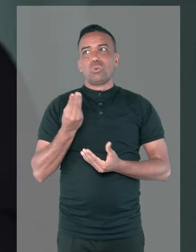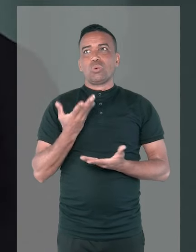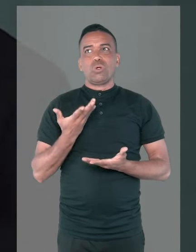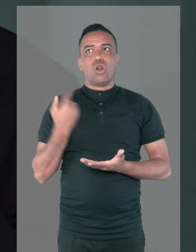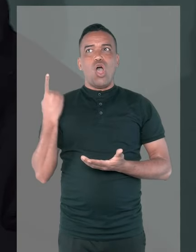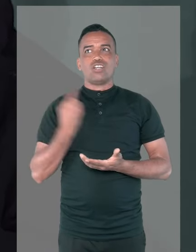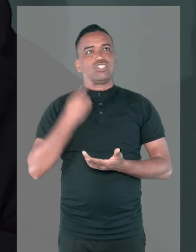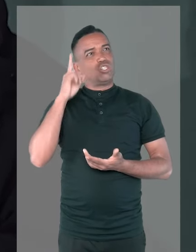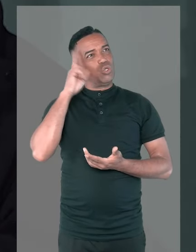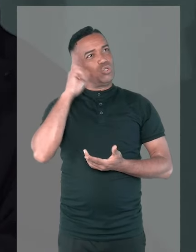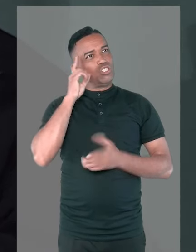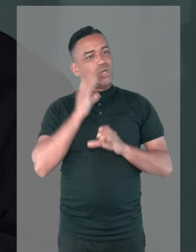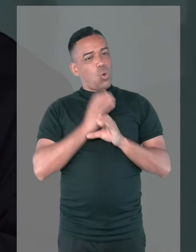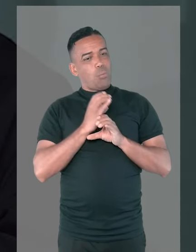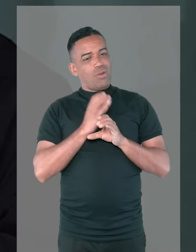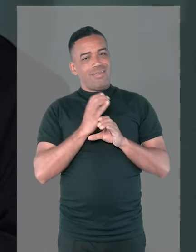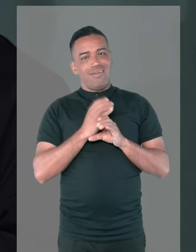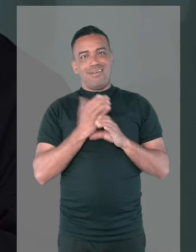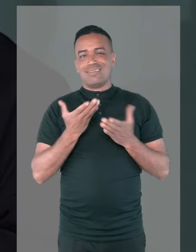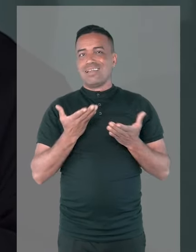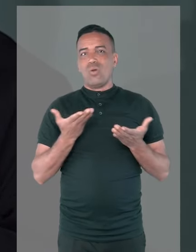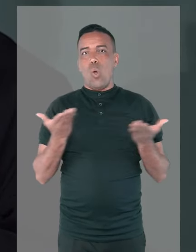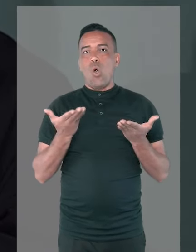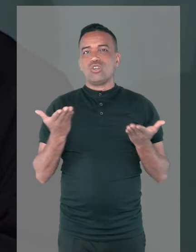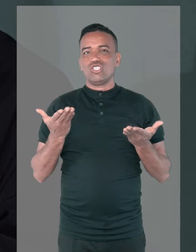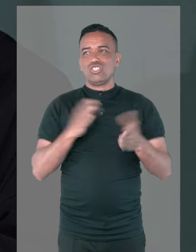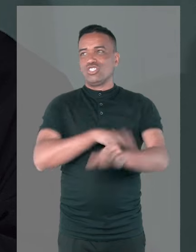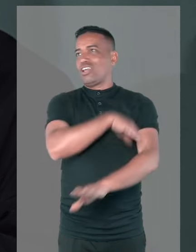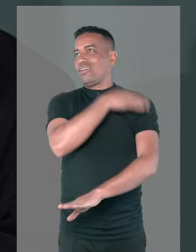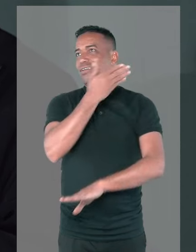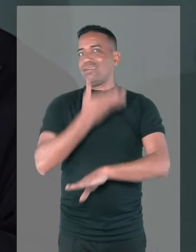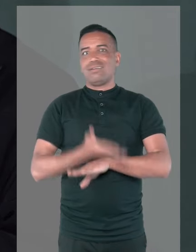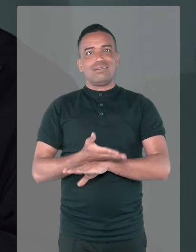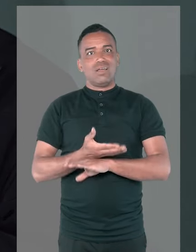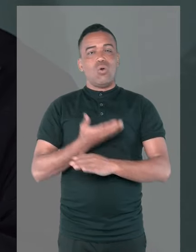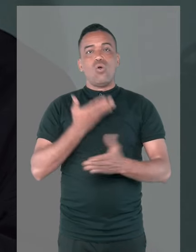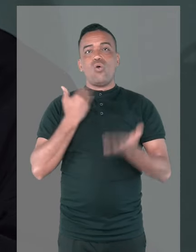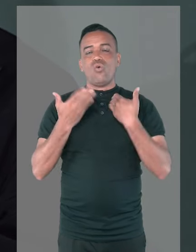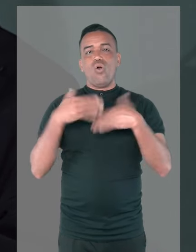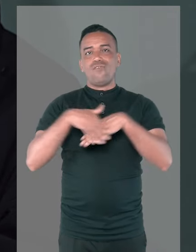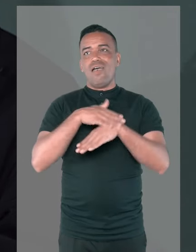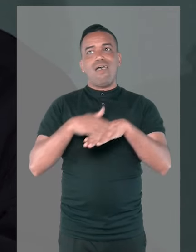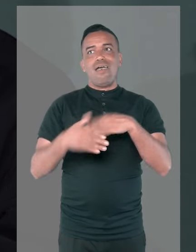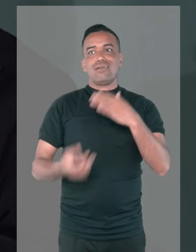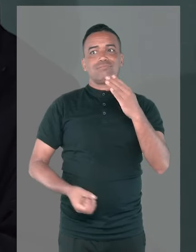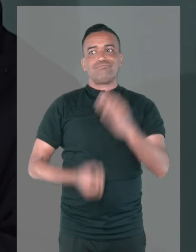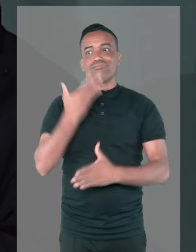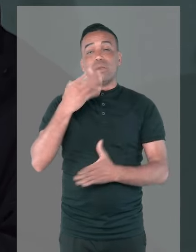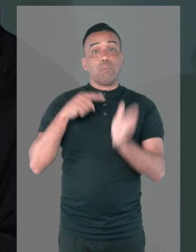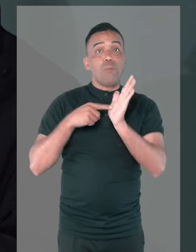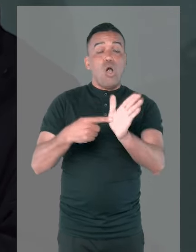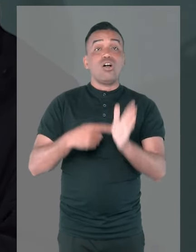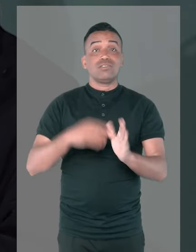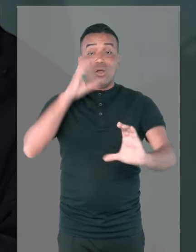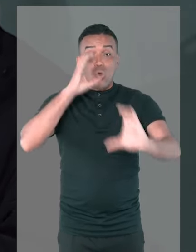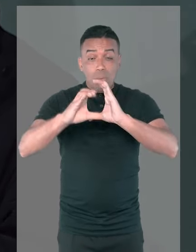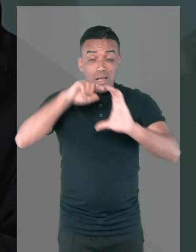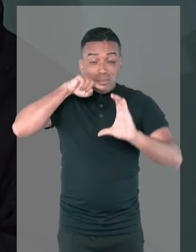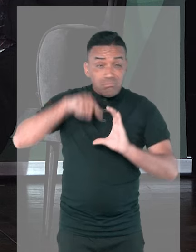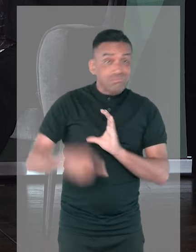papo, a conversa fática, uma conversa que não nos conduz à revelação, à comunicação verdadeira,